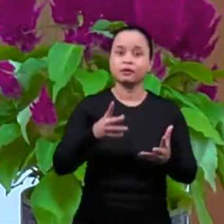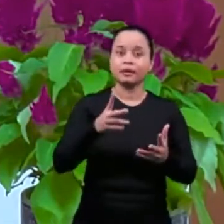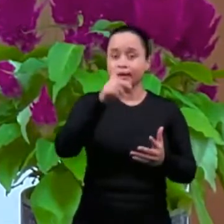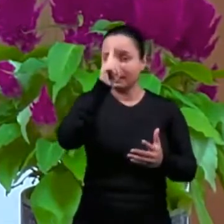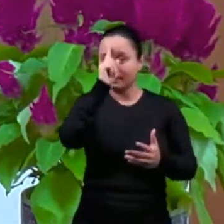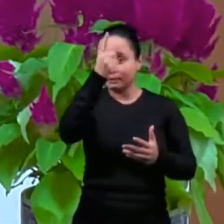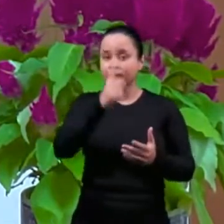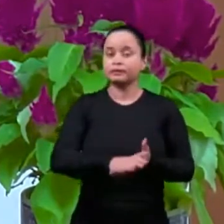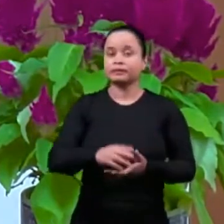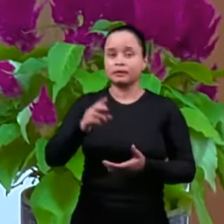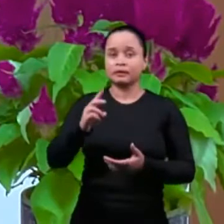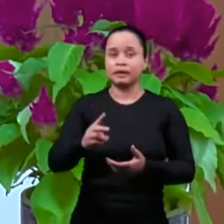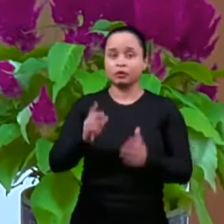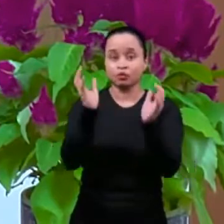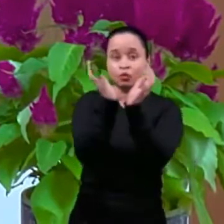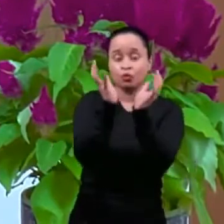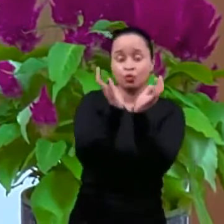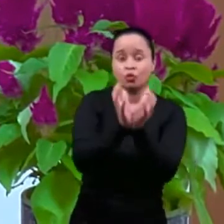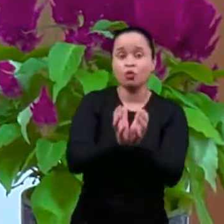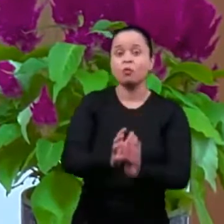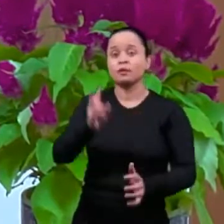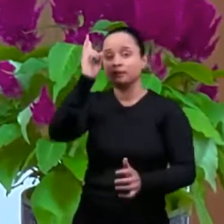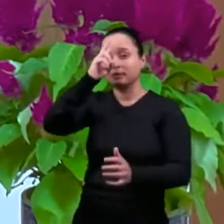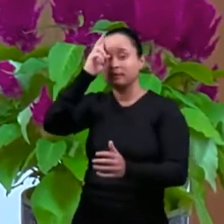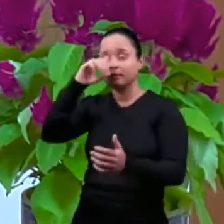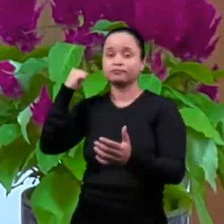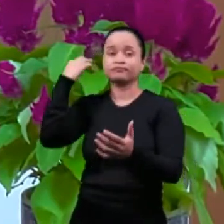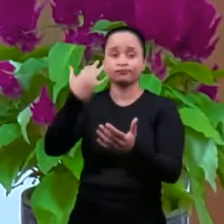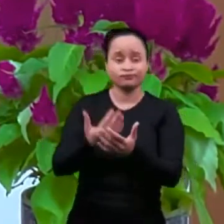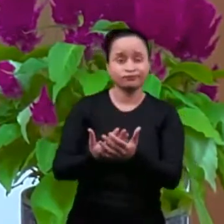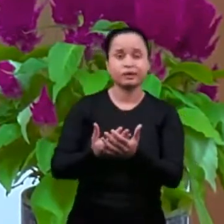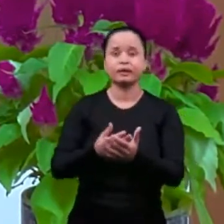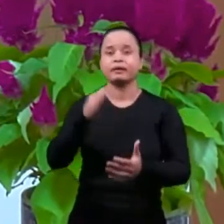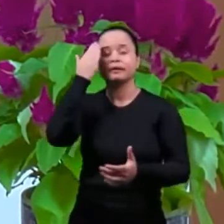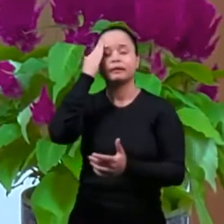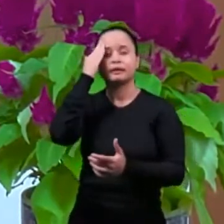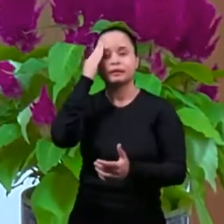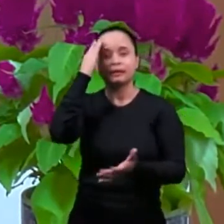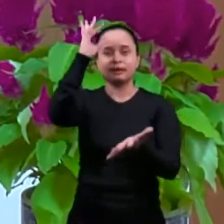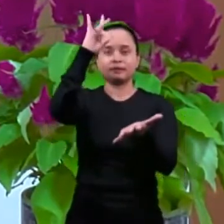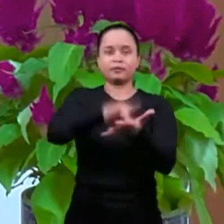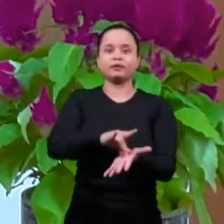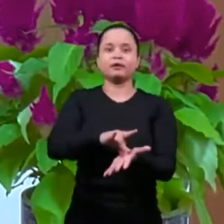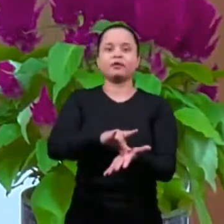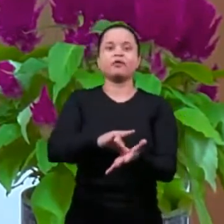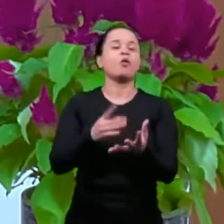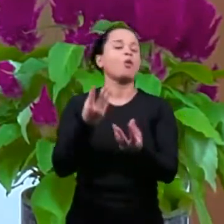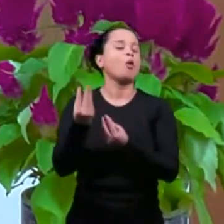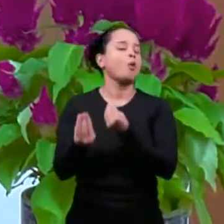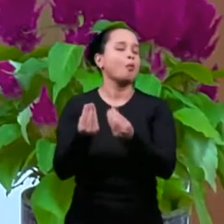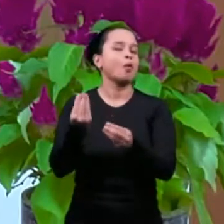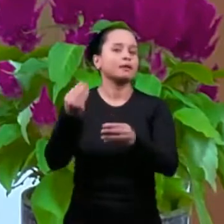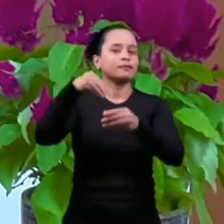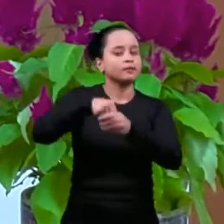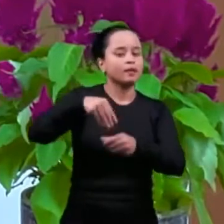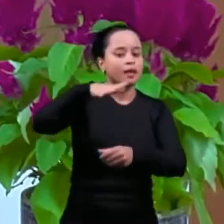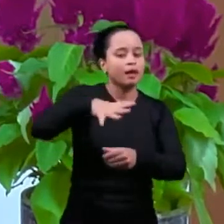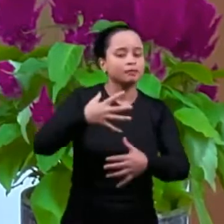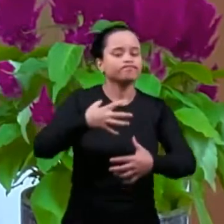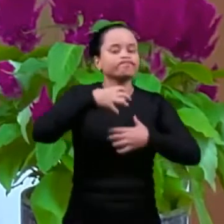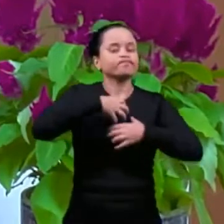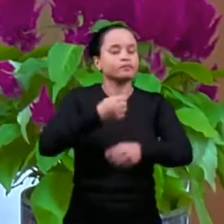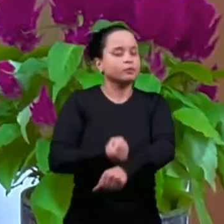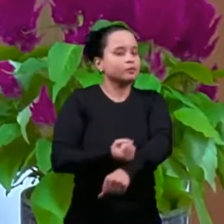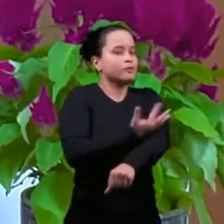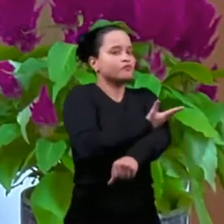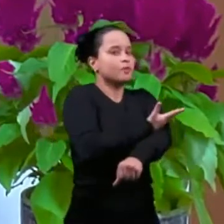Os estoicos entendiam que a verdade estava dentro das sensações do homem. Então,